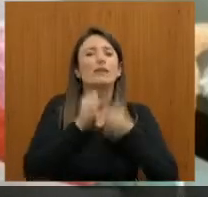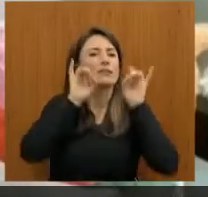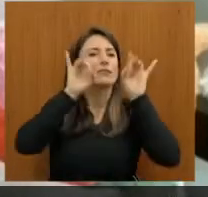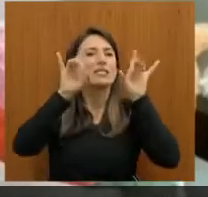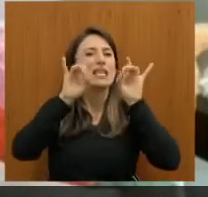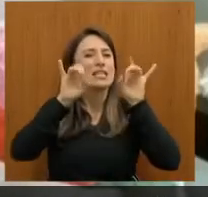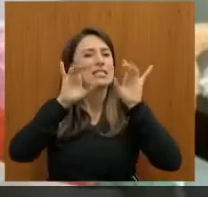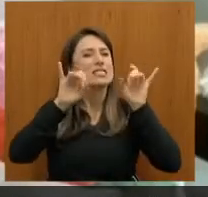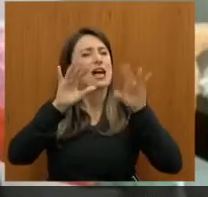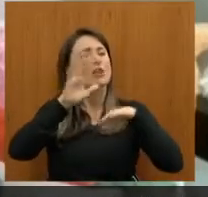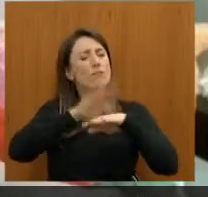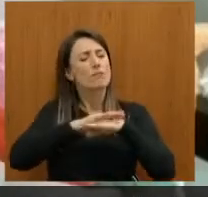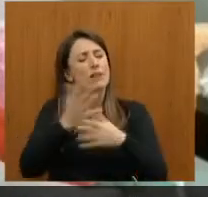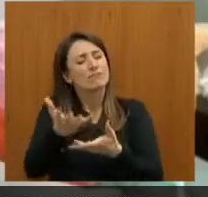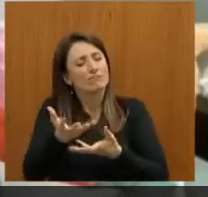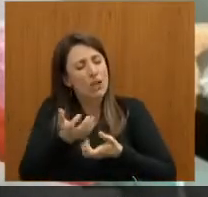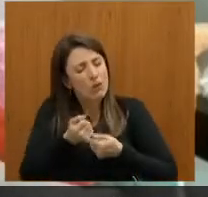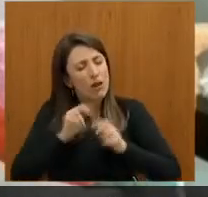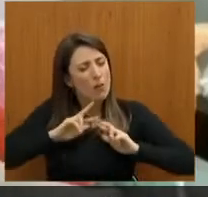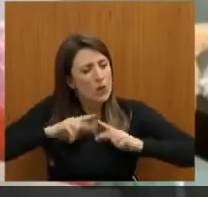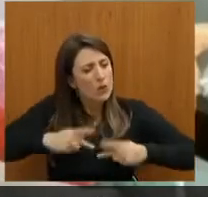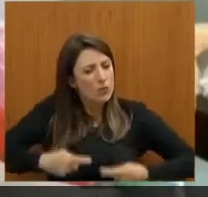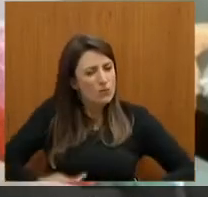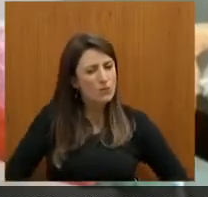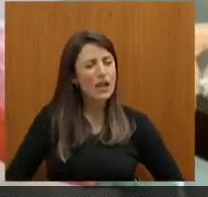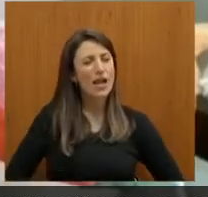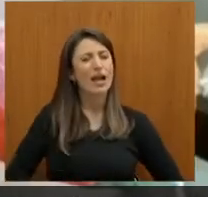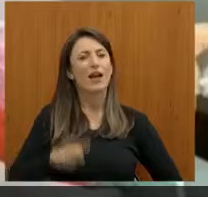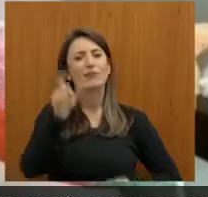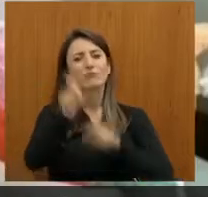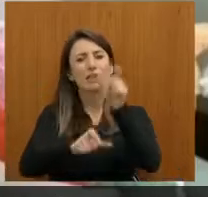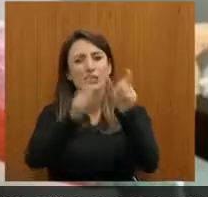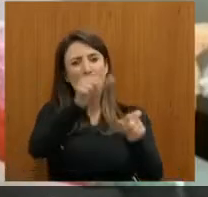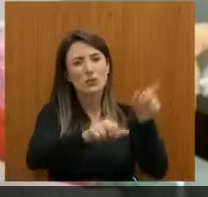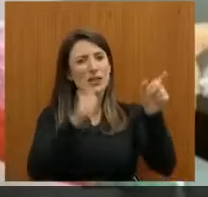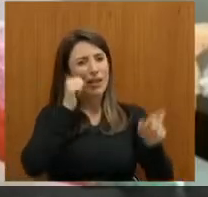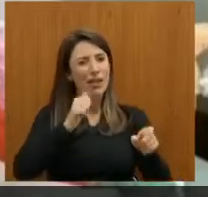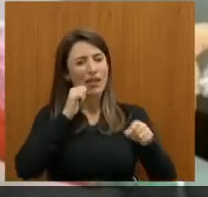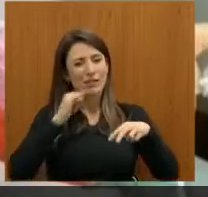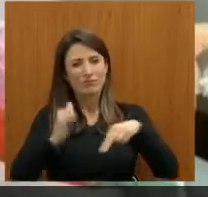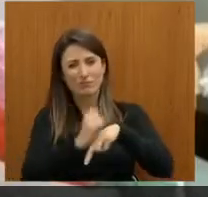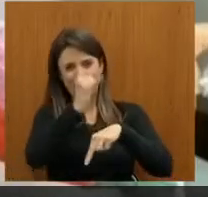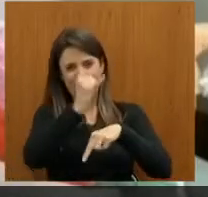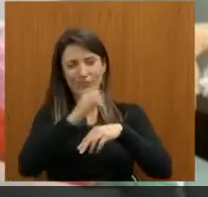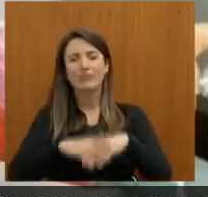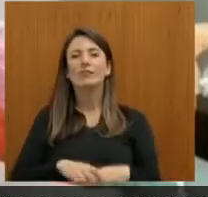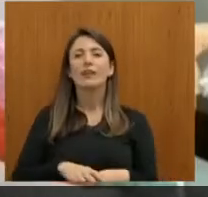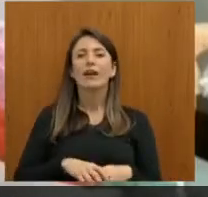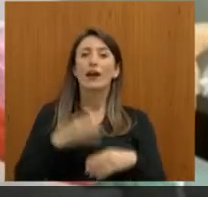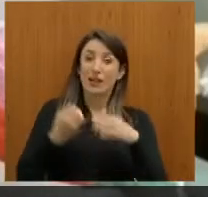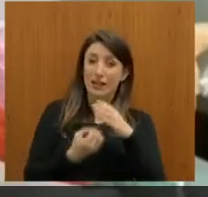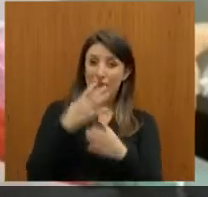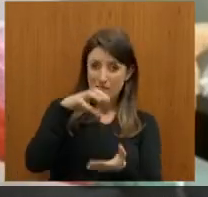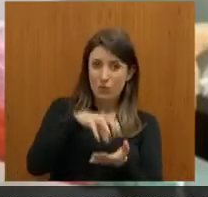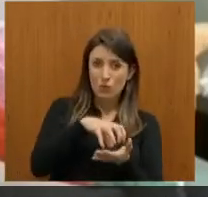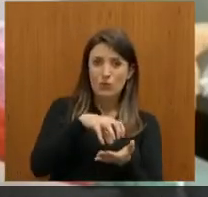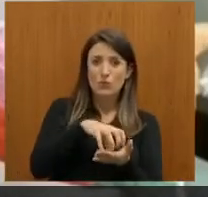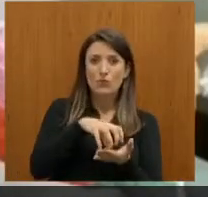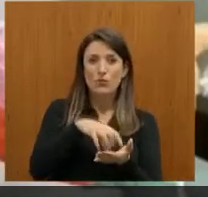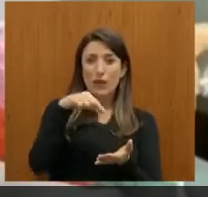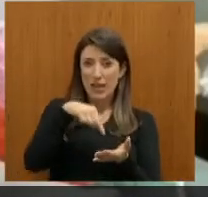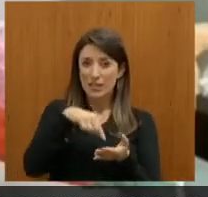essas mulheres né e é a criação de núcleo ela